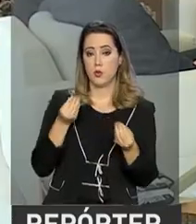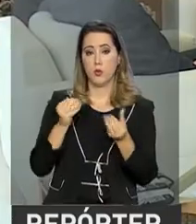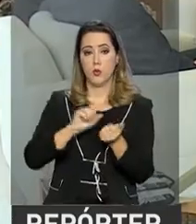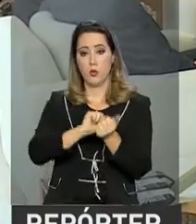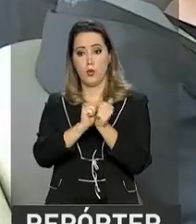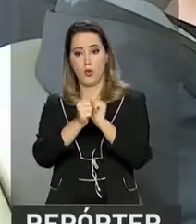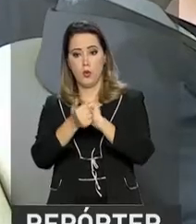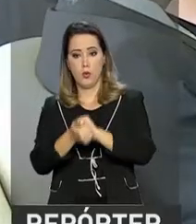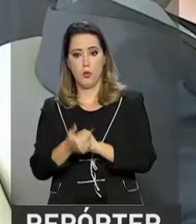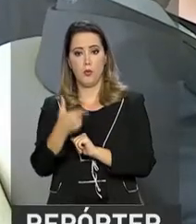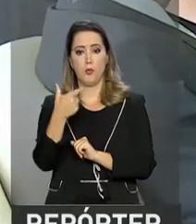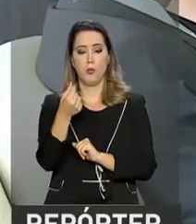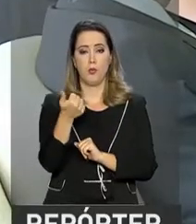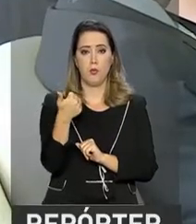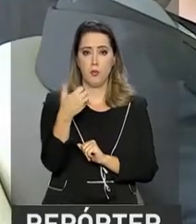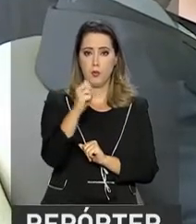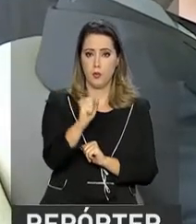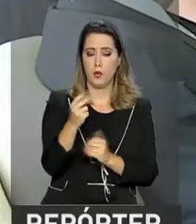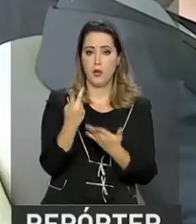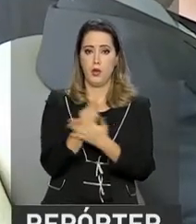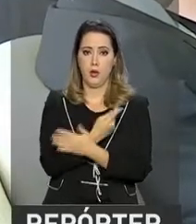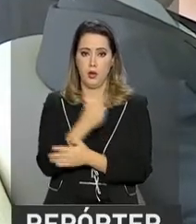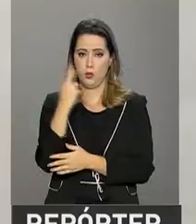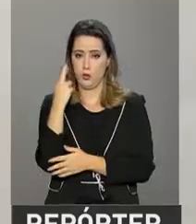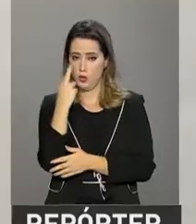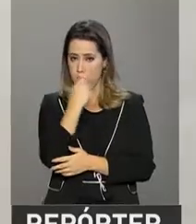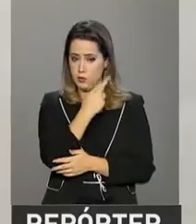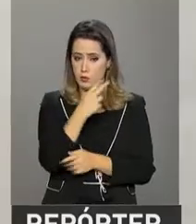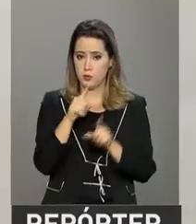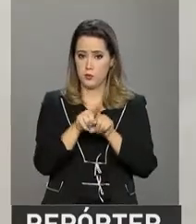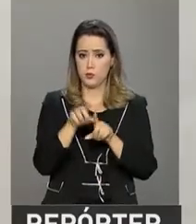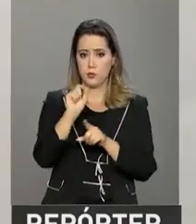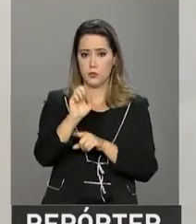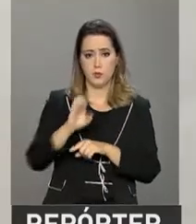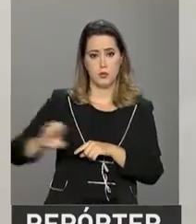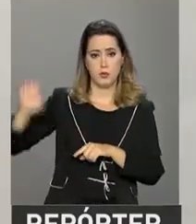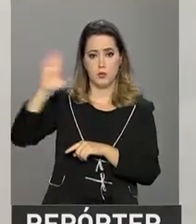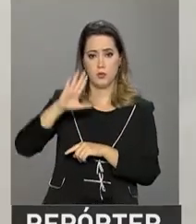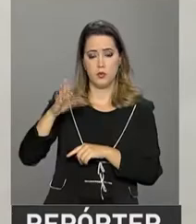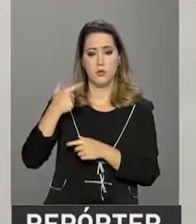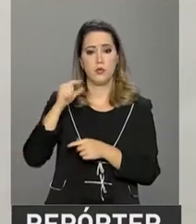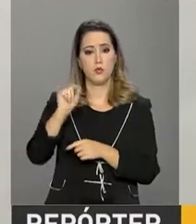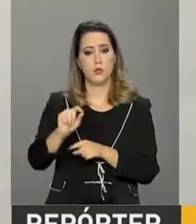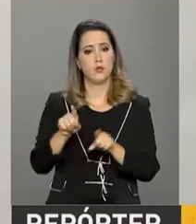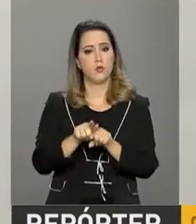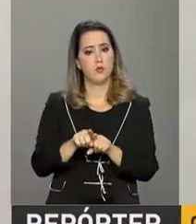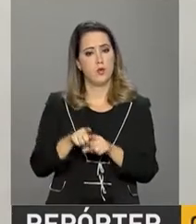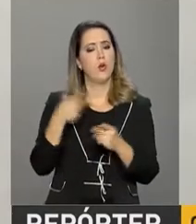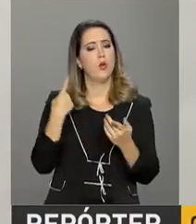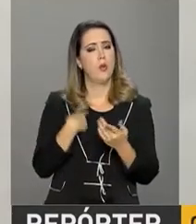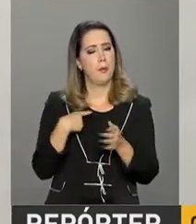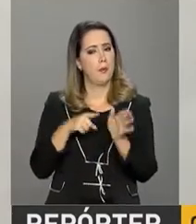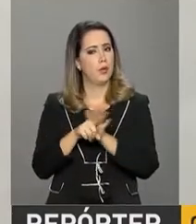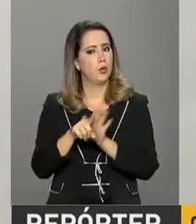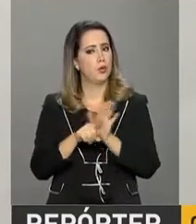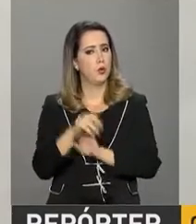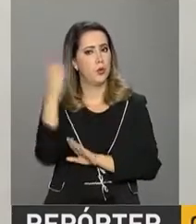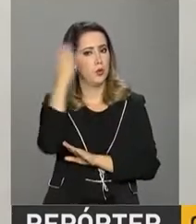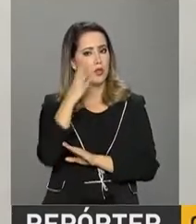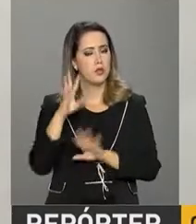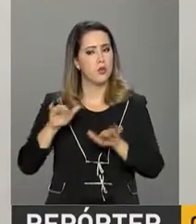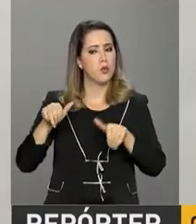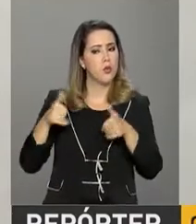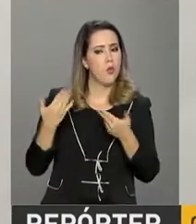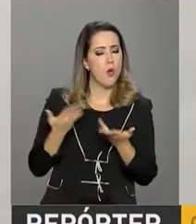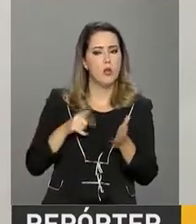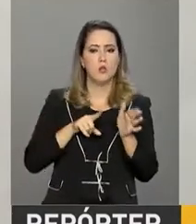2018 que será realizada no país europeu sede do próximo mundial a rússia consultou o brasil sobre medidas